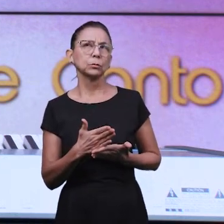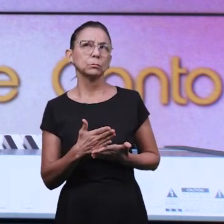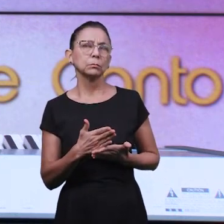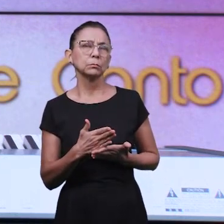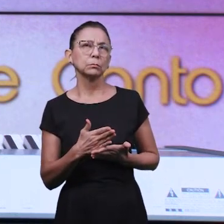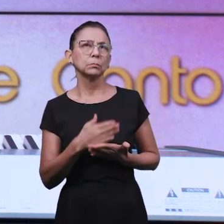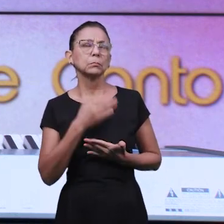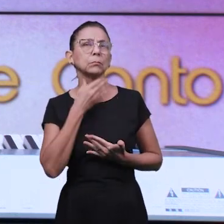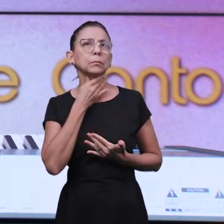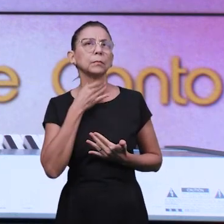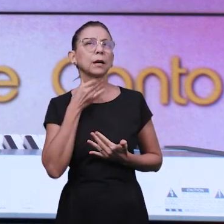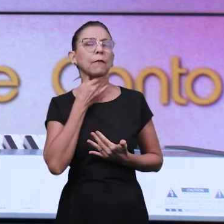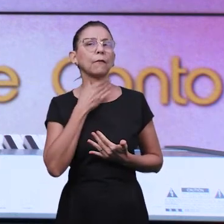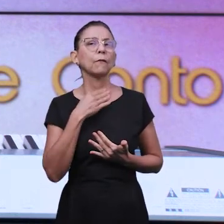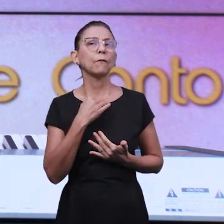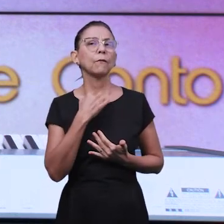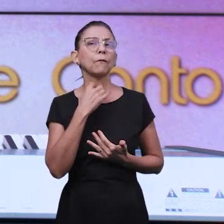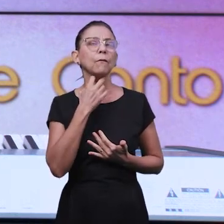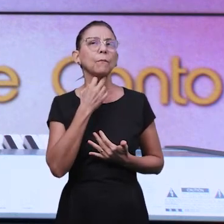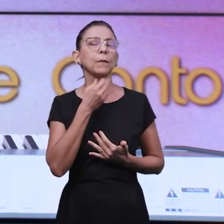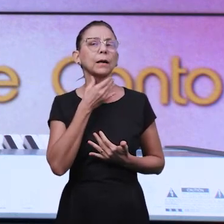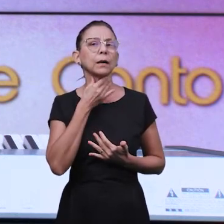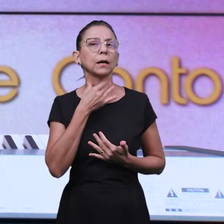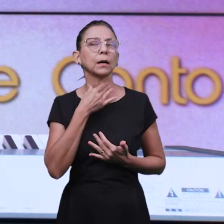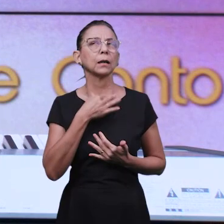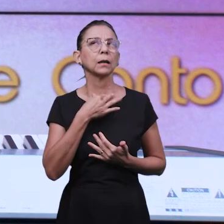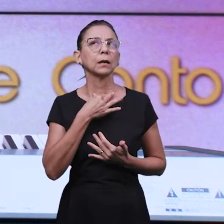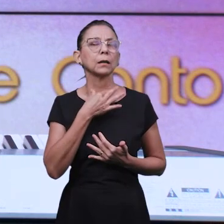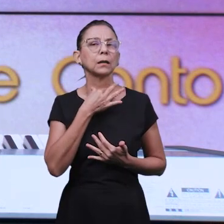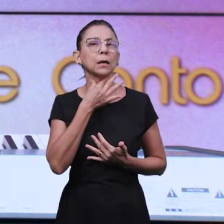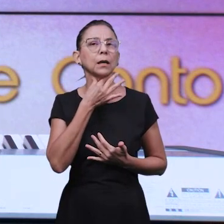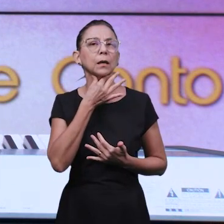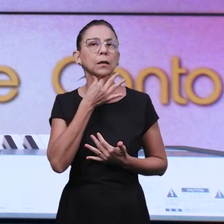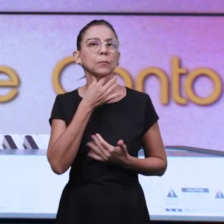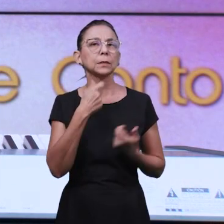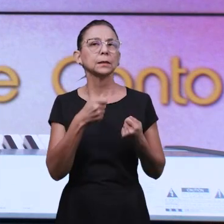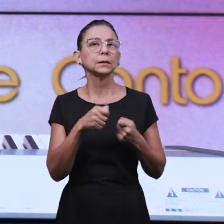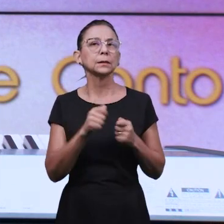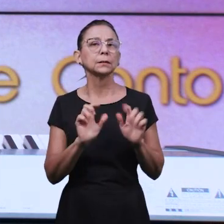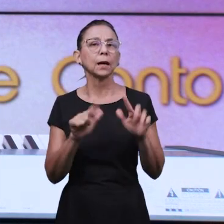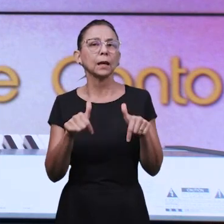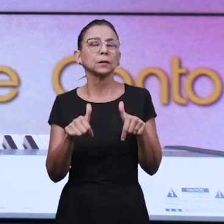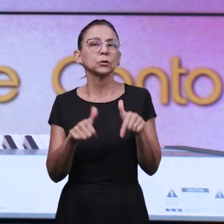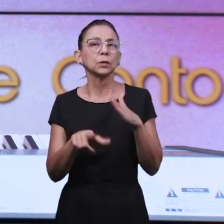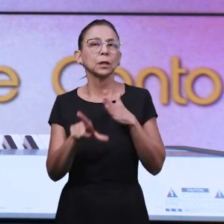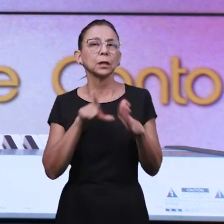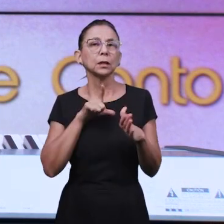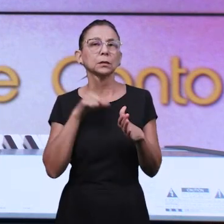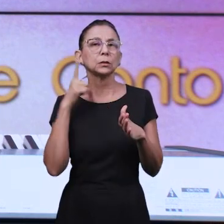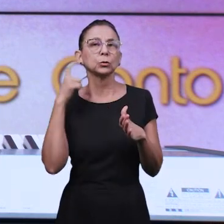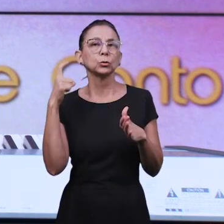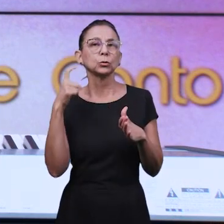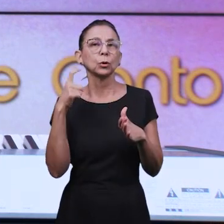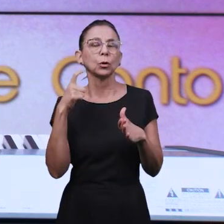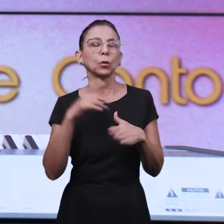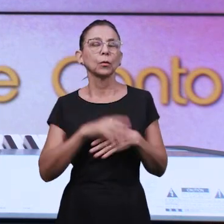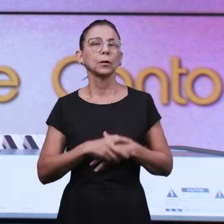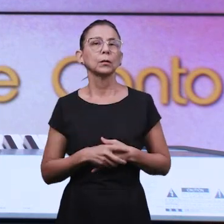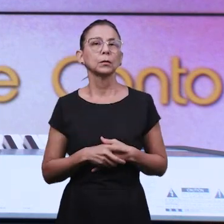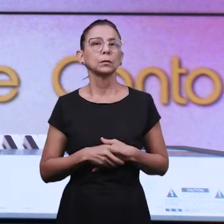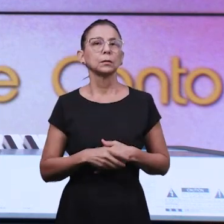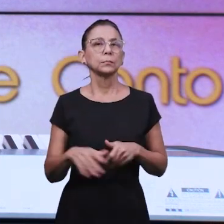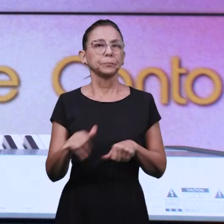som da minha voz sair. Então, eu preciso inspirar, posicionar esse instrumento. O esquema a ser seguido